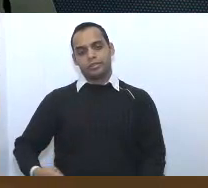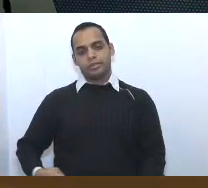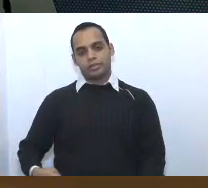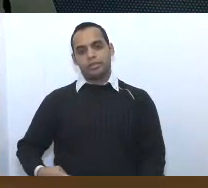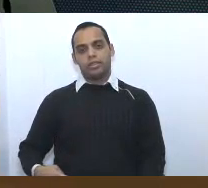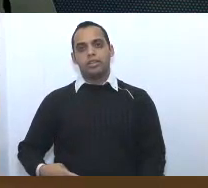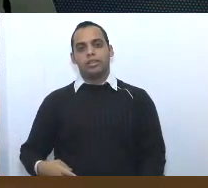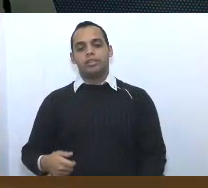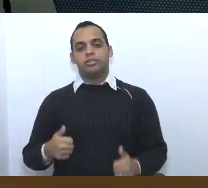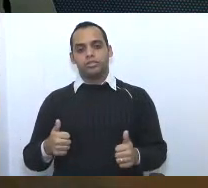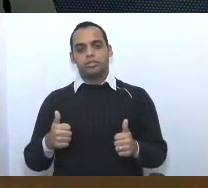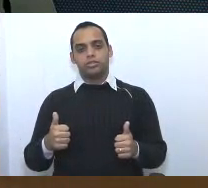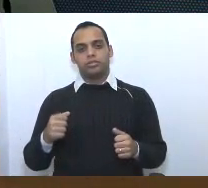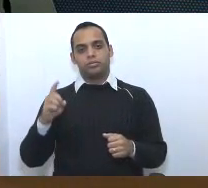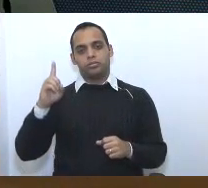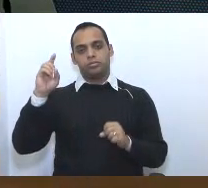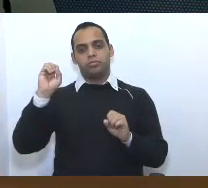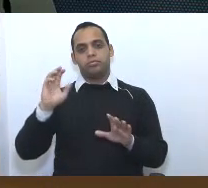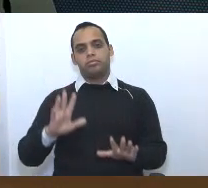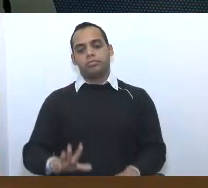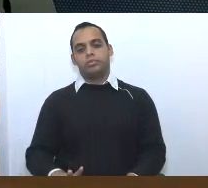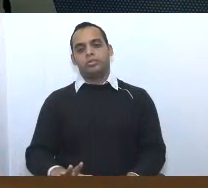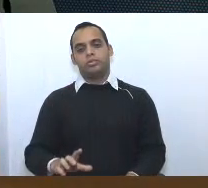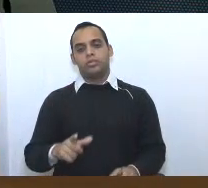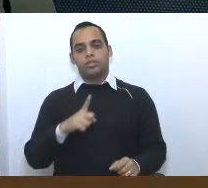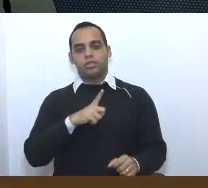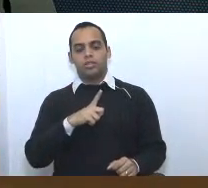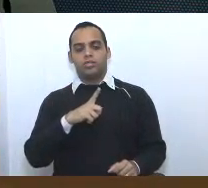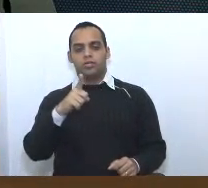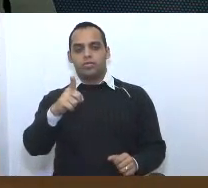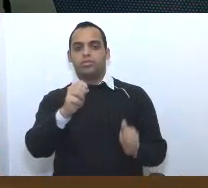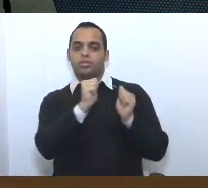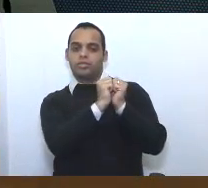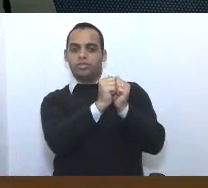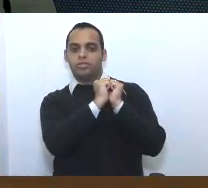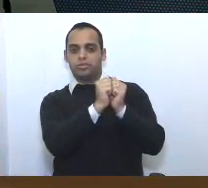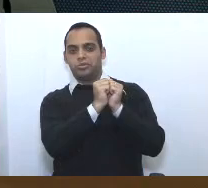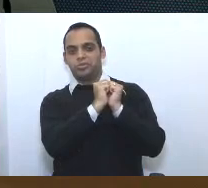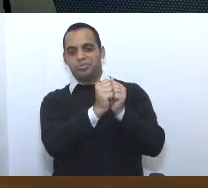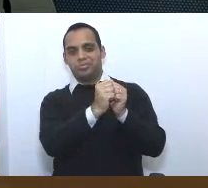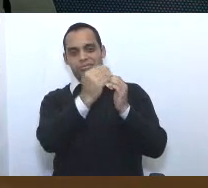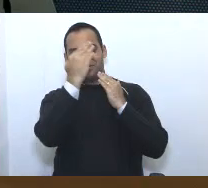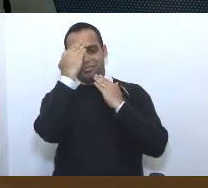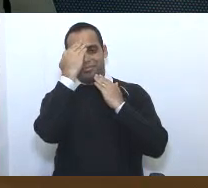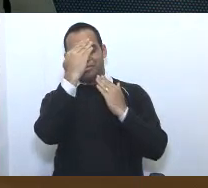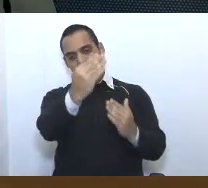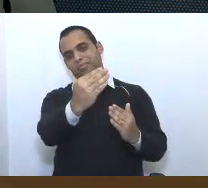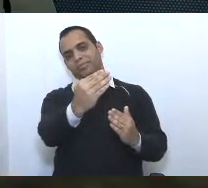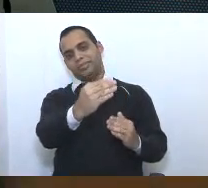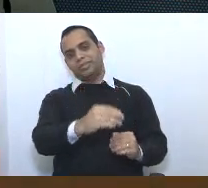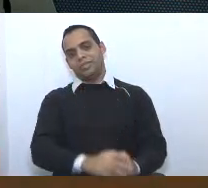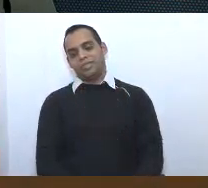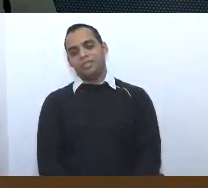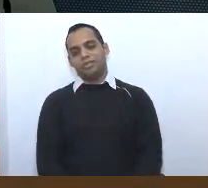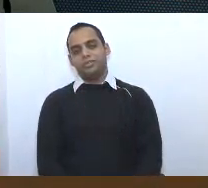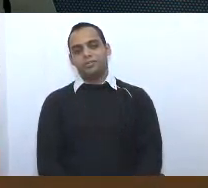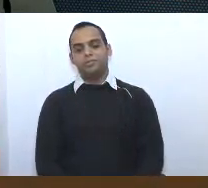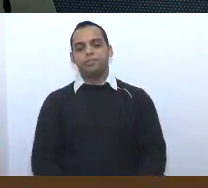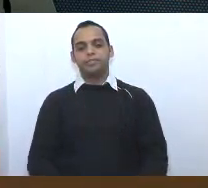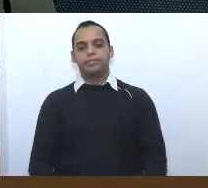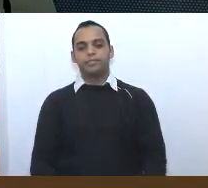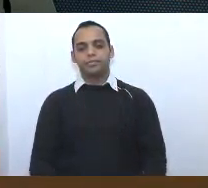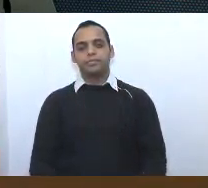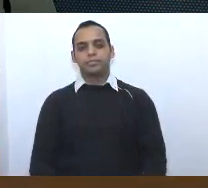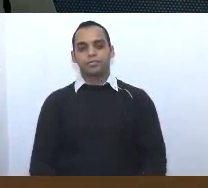presidir uma audiência, tendo o senhor compondo essa mesa, para mim é uma grande honra. Fico lisonjeado por essa oportunidade que o senhor está nos